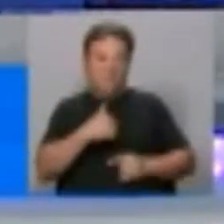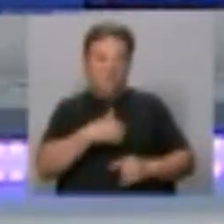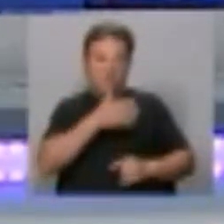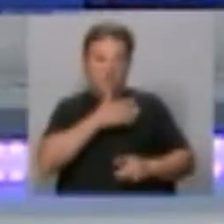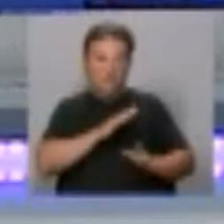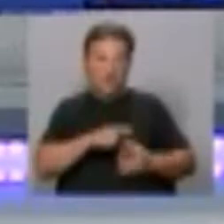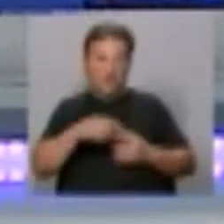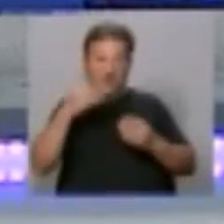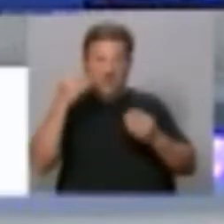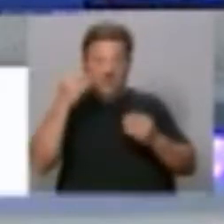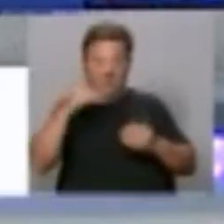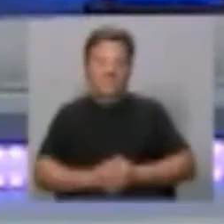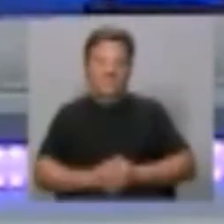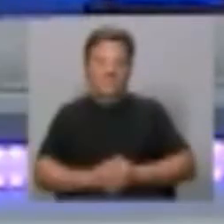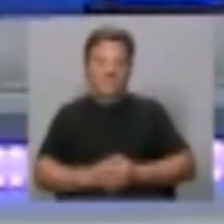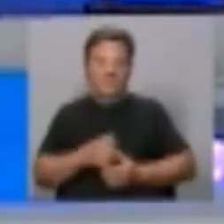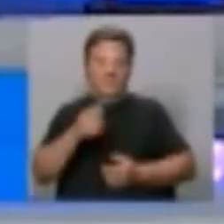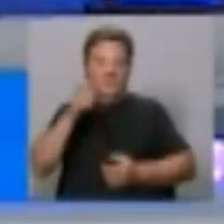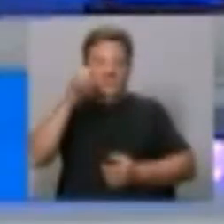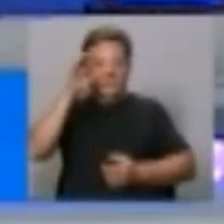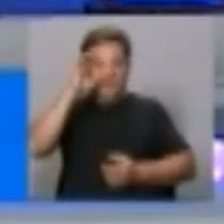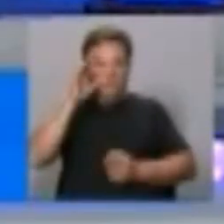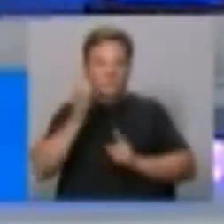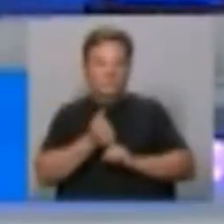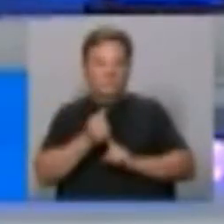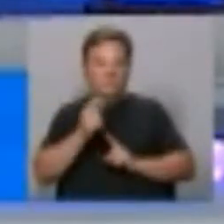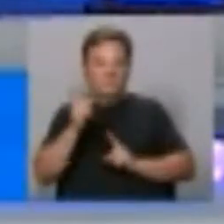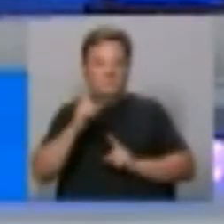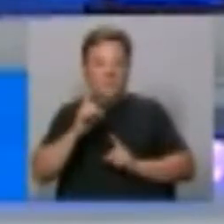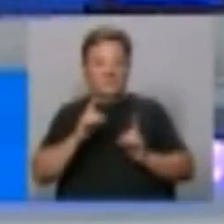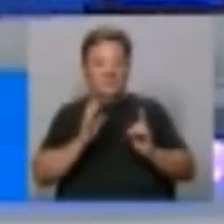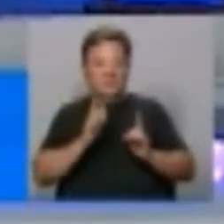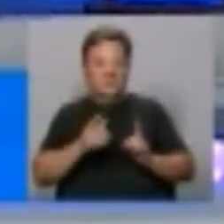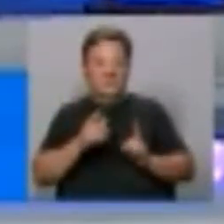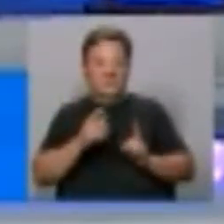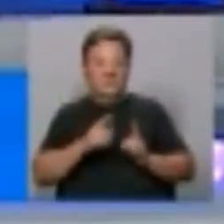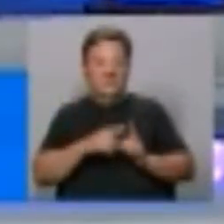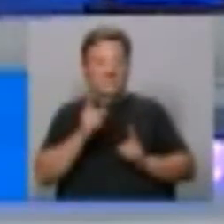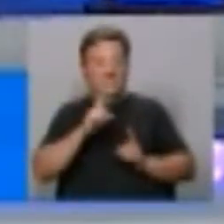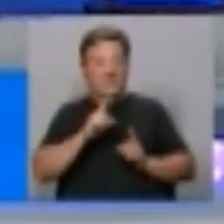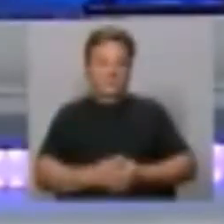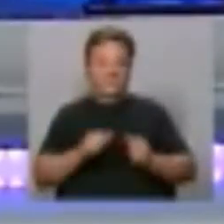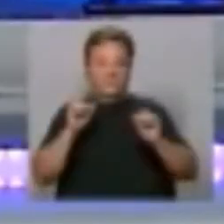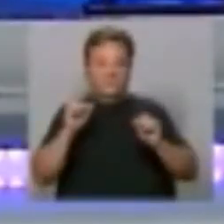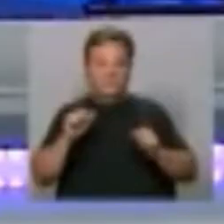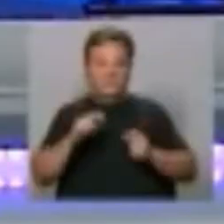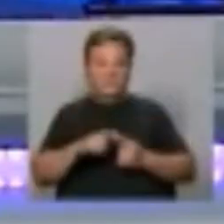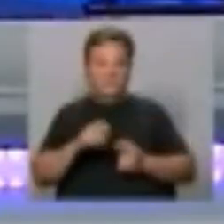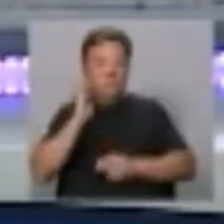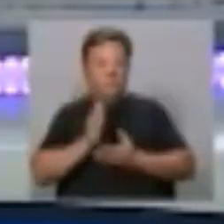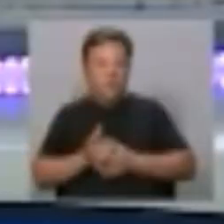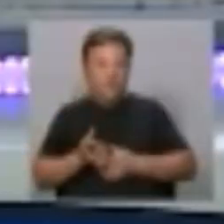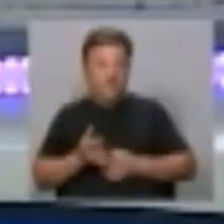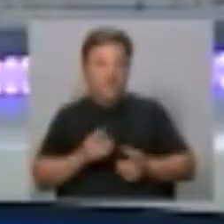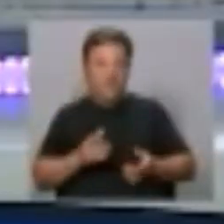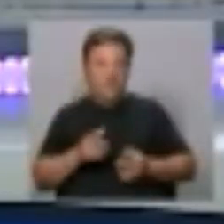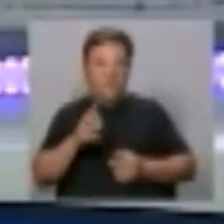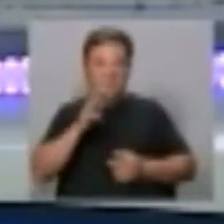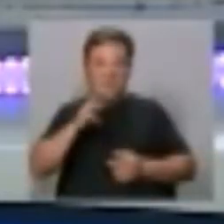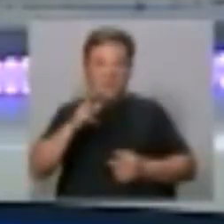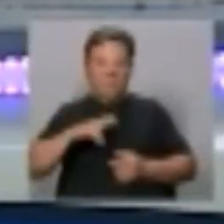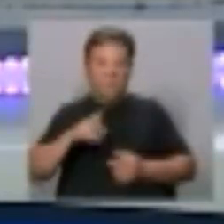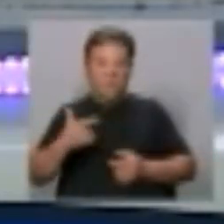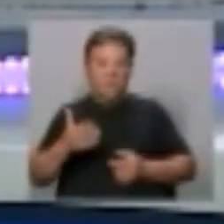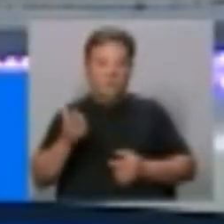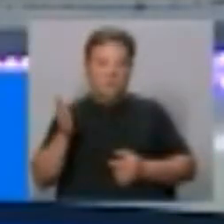O treinador dos encarnados acredita que tem conquistado pela sexta vez, em 6 edições, o troféu. Foi esta tarde, confirma. Mulheres de portugueses estão